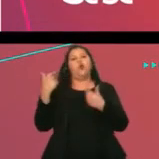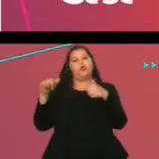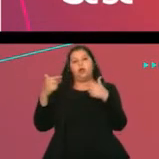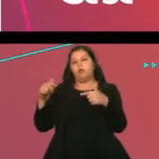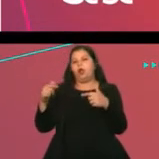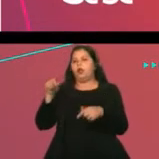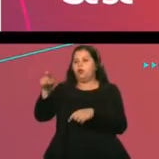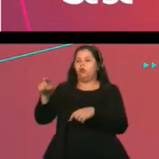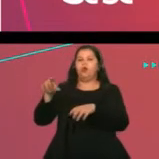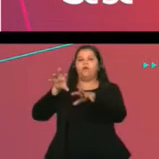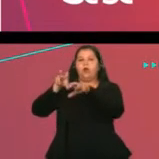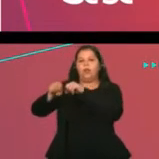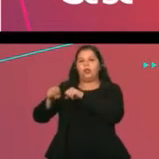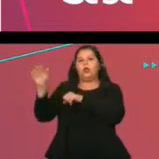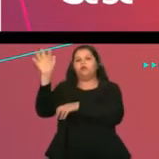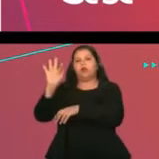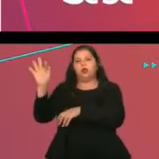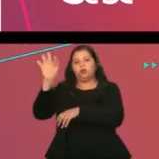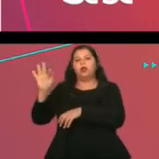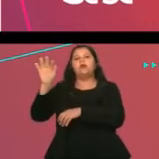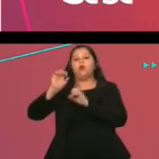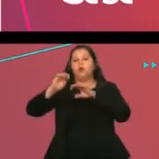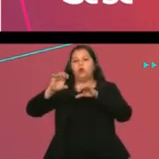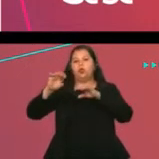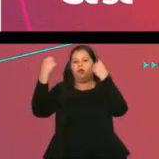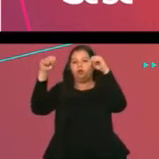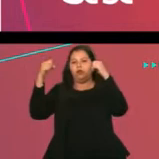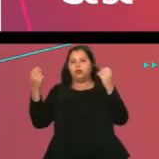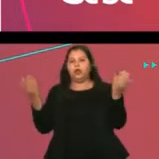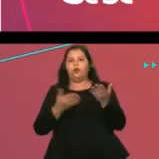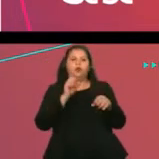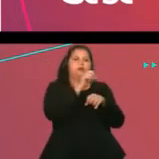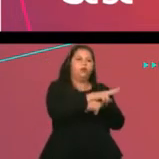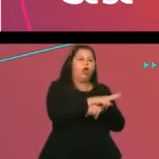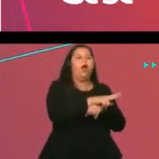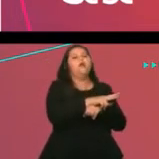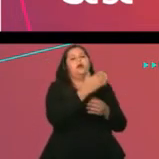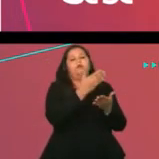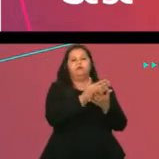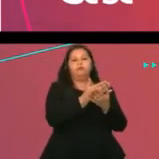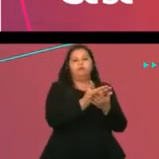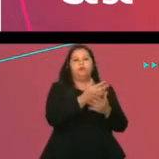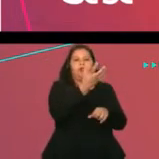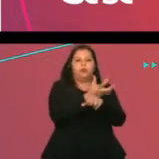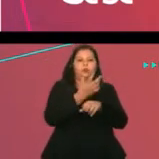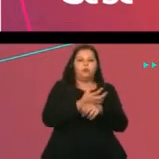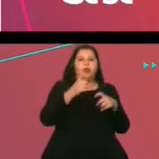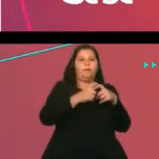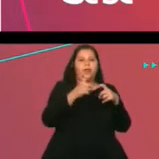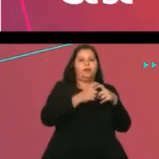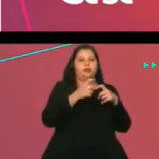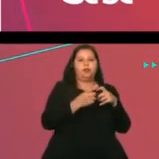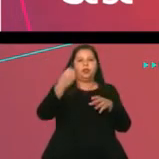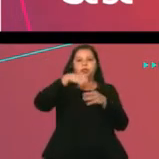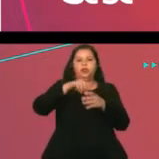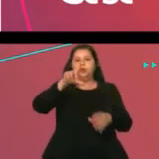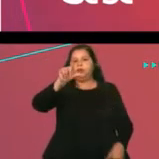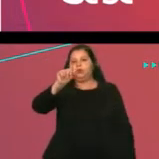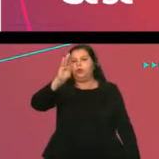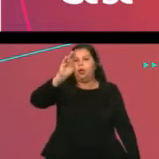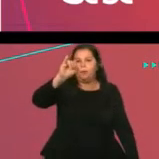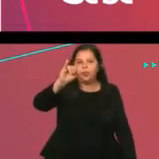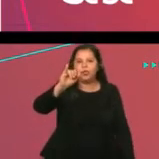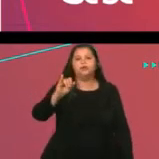com a graduação de educação física tô dando aula na graduação de medicina no dentro do latim diversos colegas Nossa que